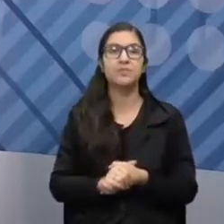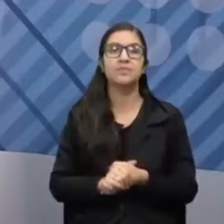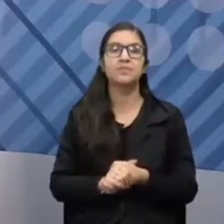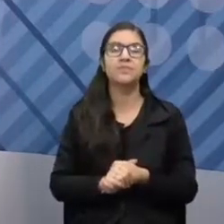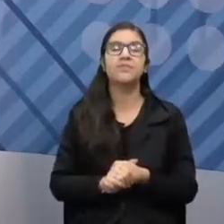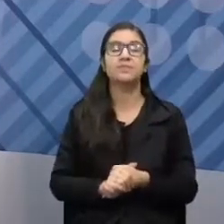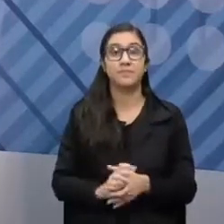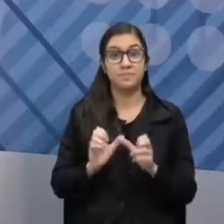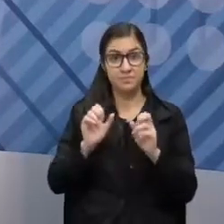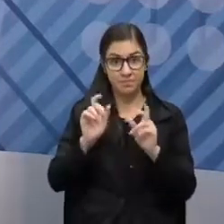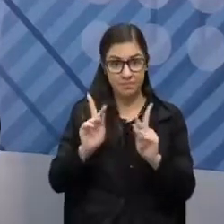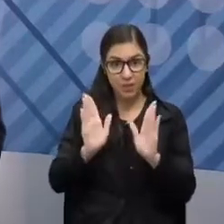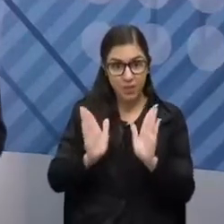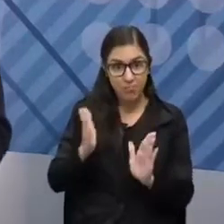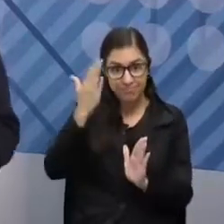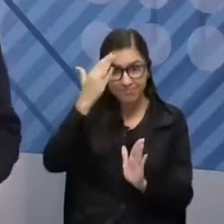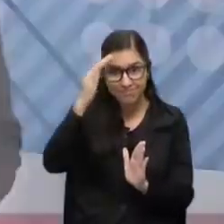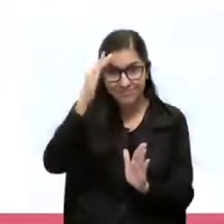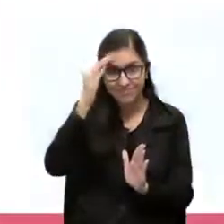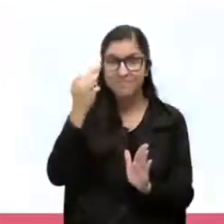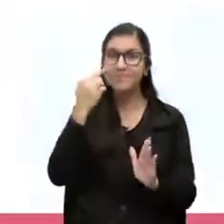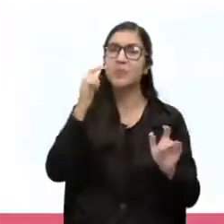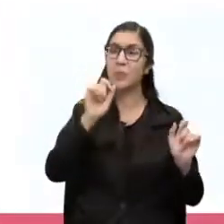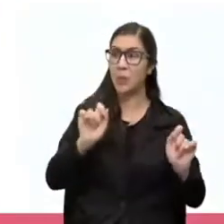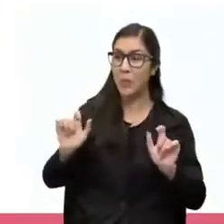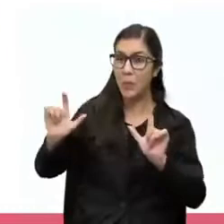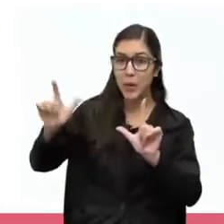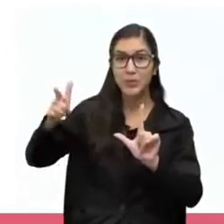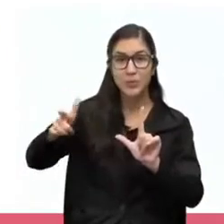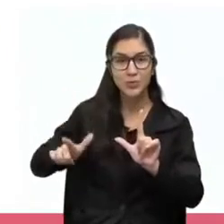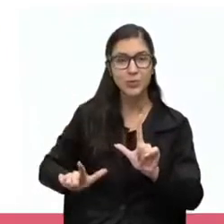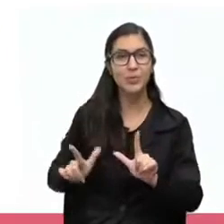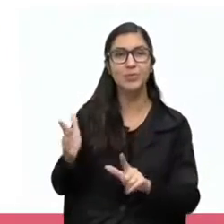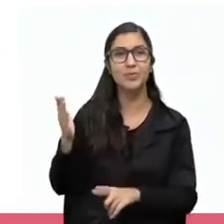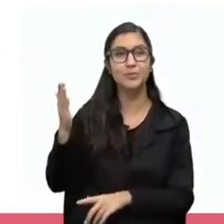que nós entendemos bem, né, vamos ao quadro novamente.